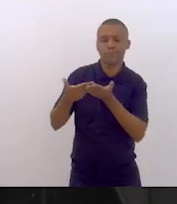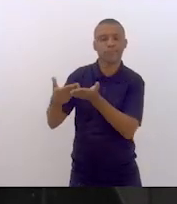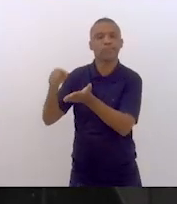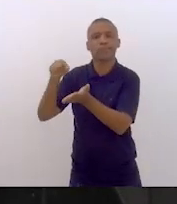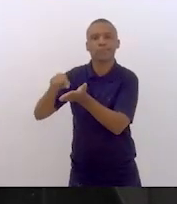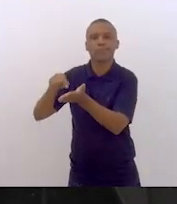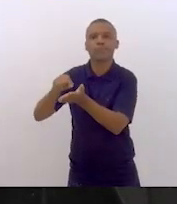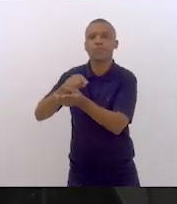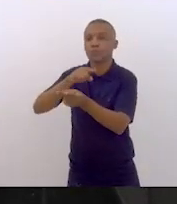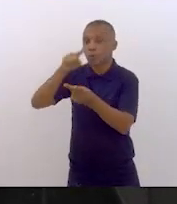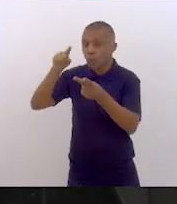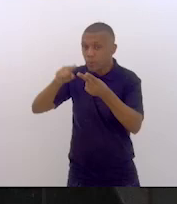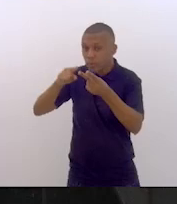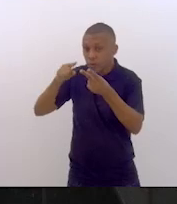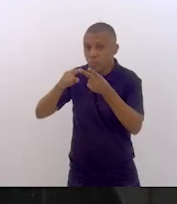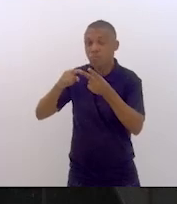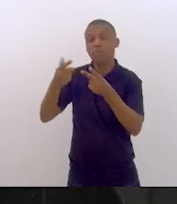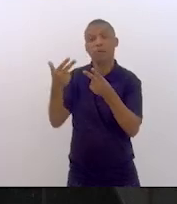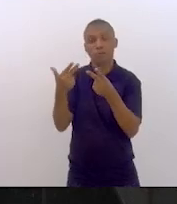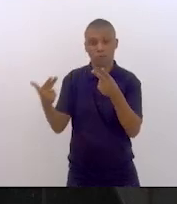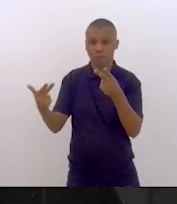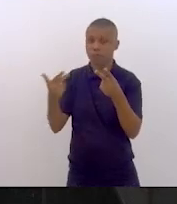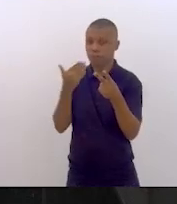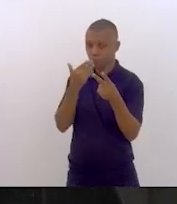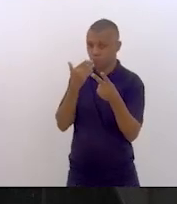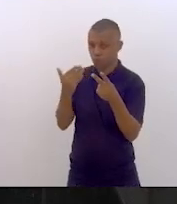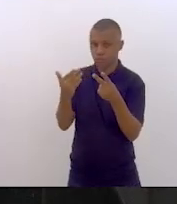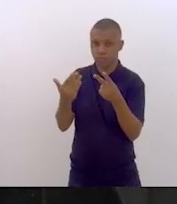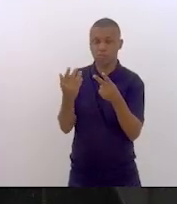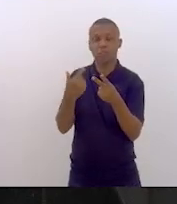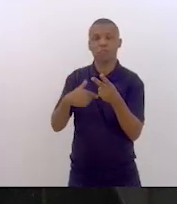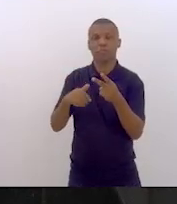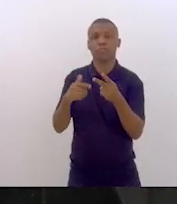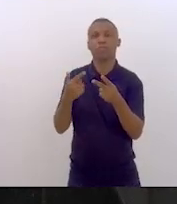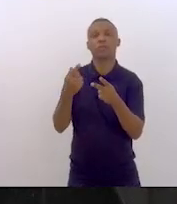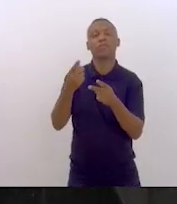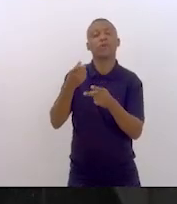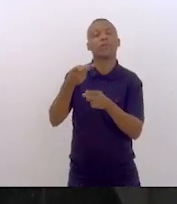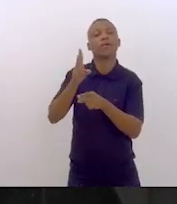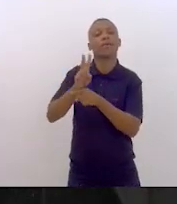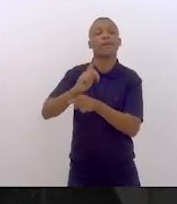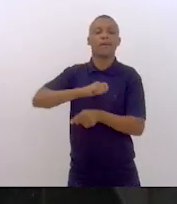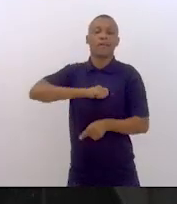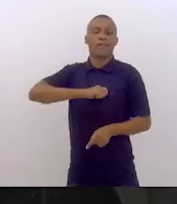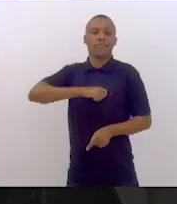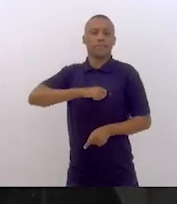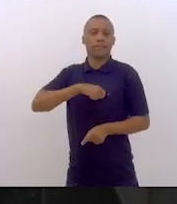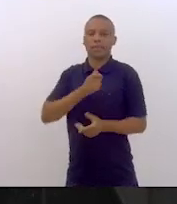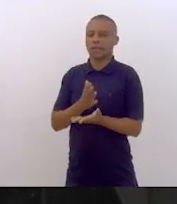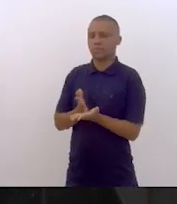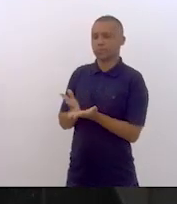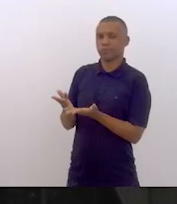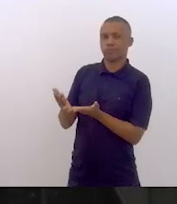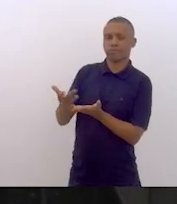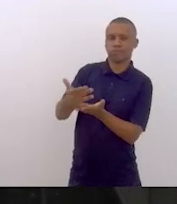como o segundo quesito que fossem auditados no